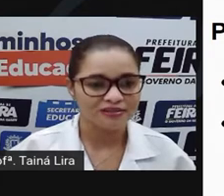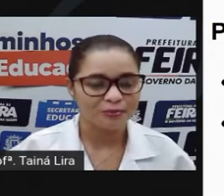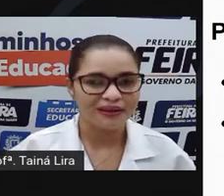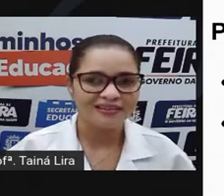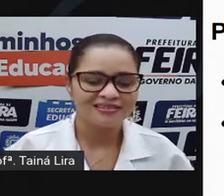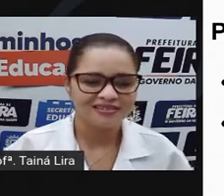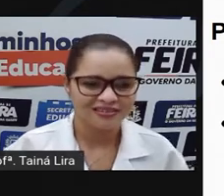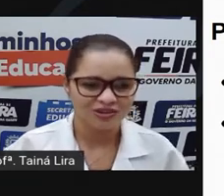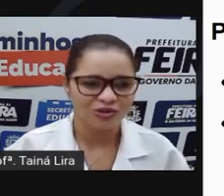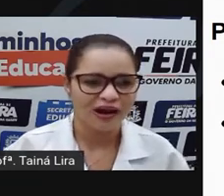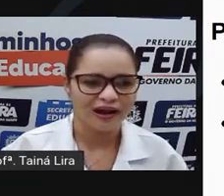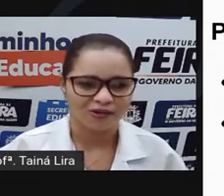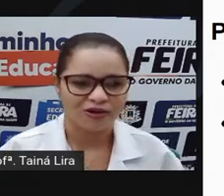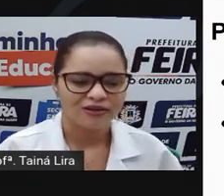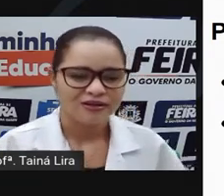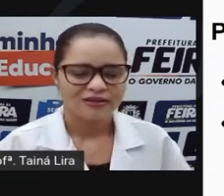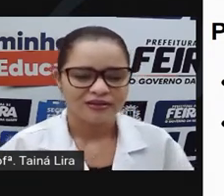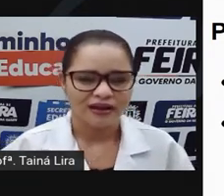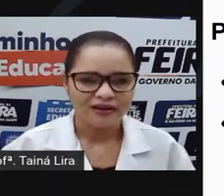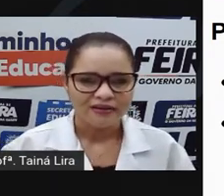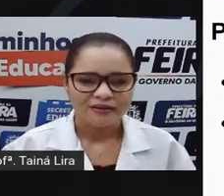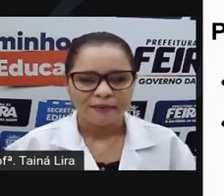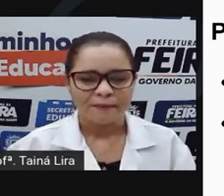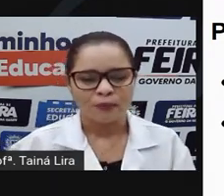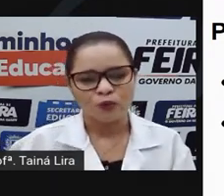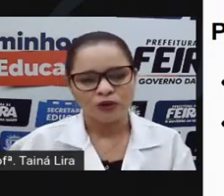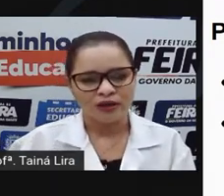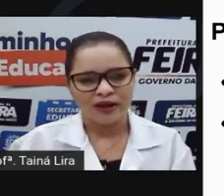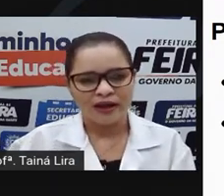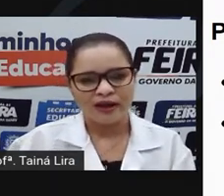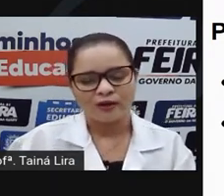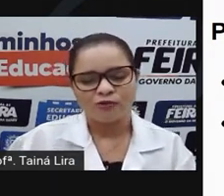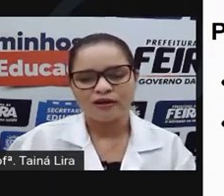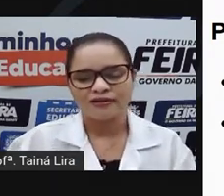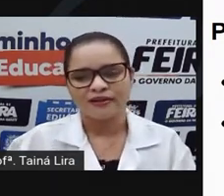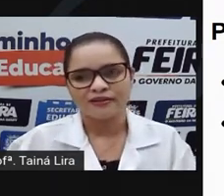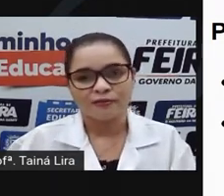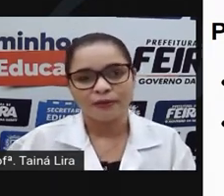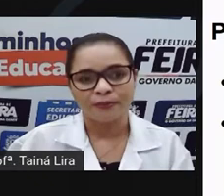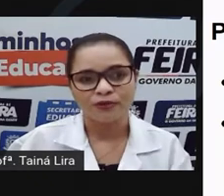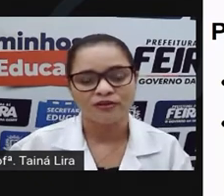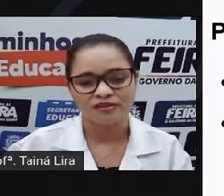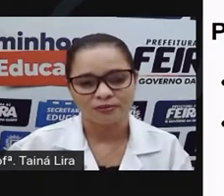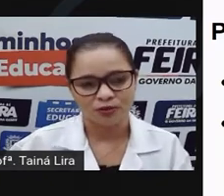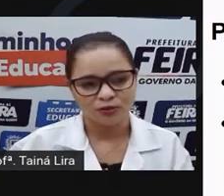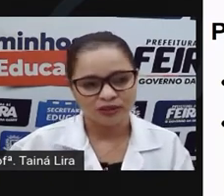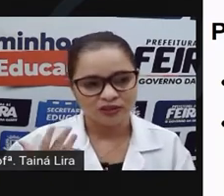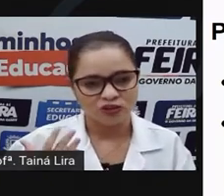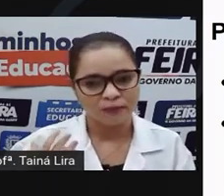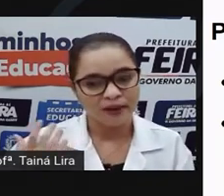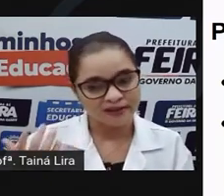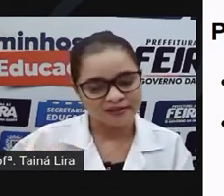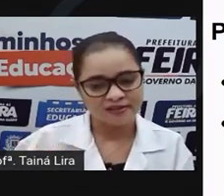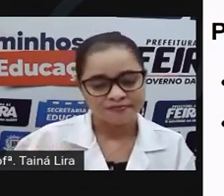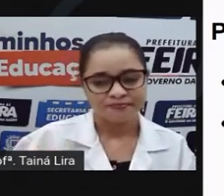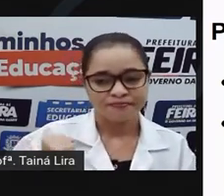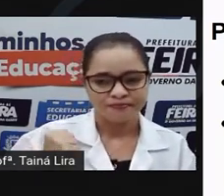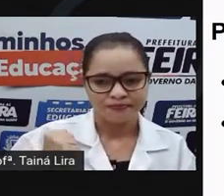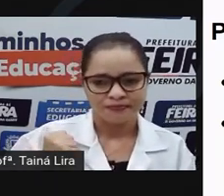também desperdiçando a água, tá? Porque a água, né, tem uma importância muito grande.